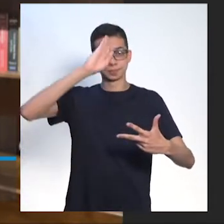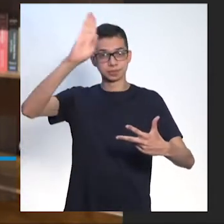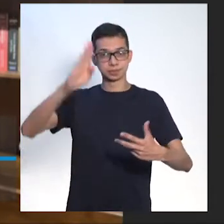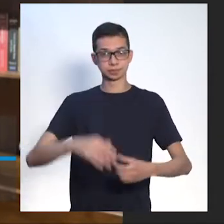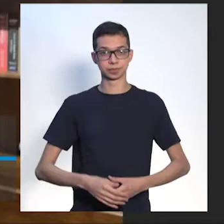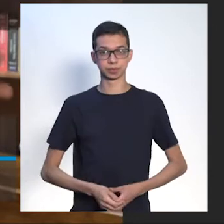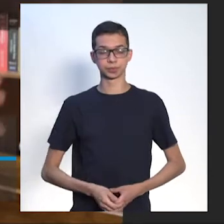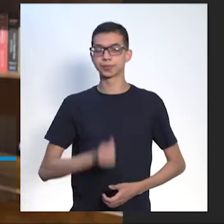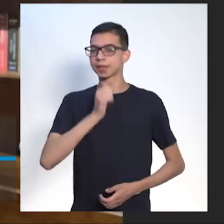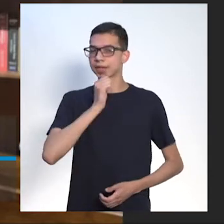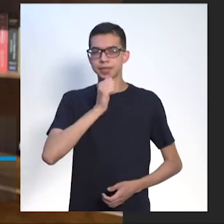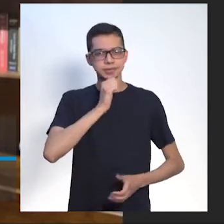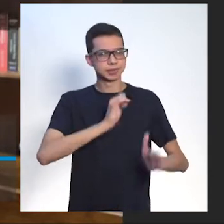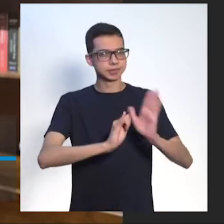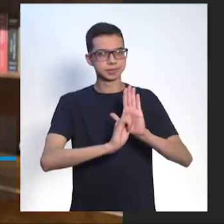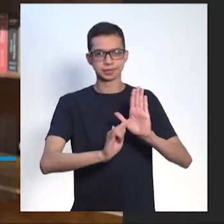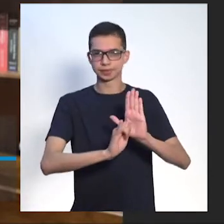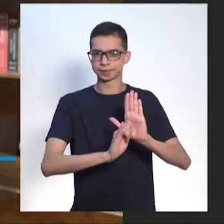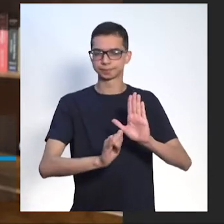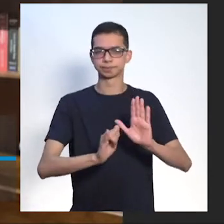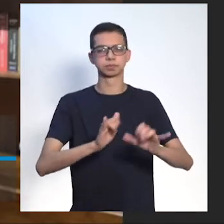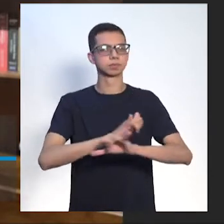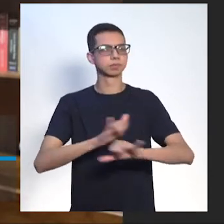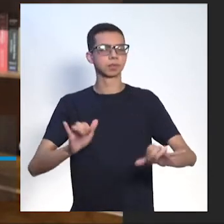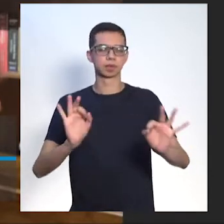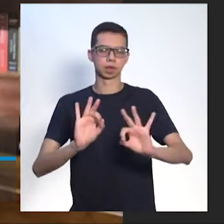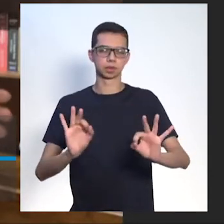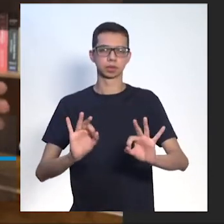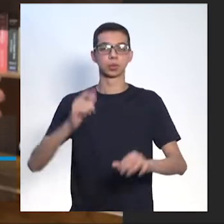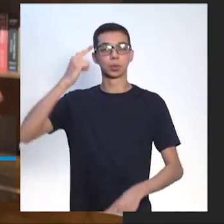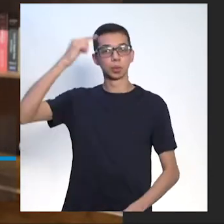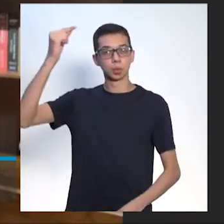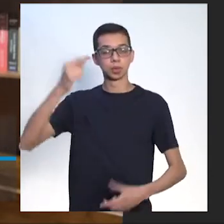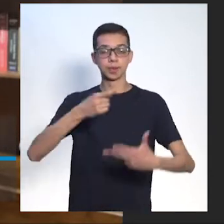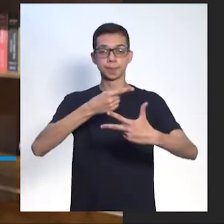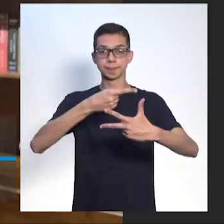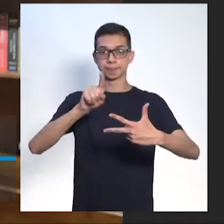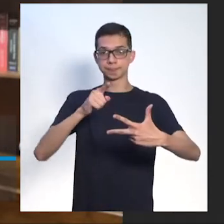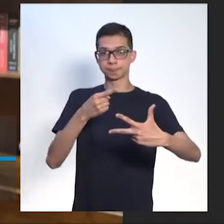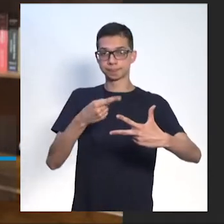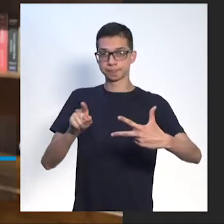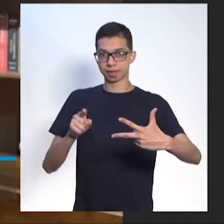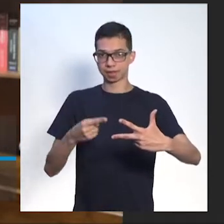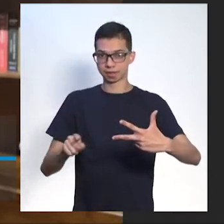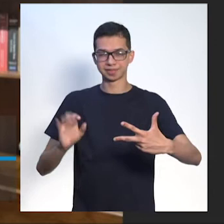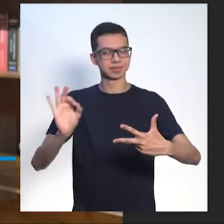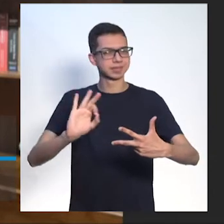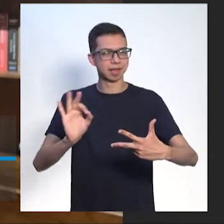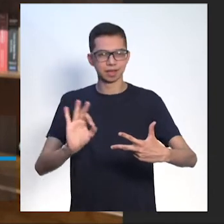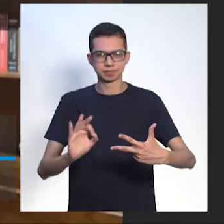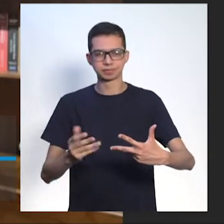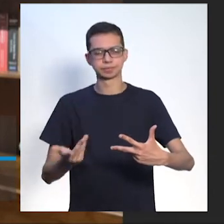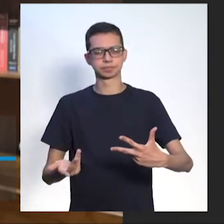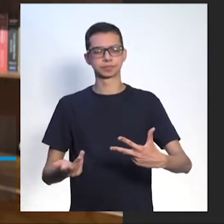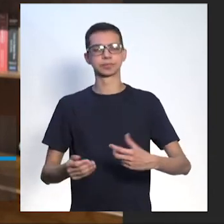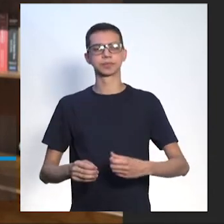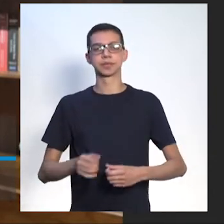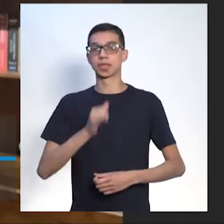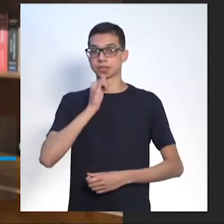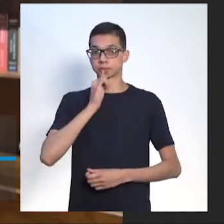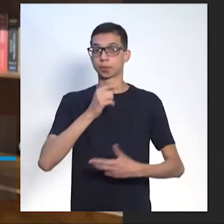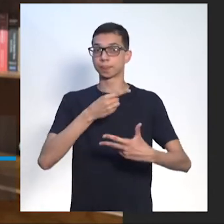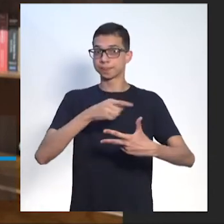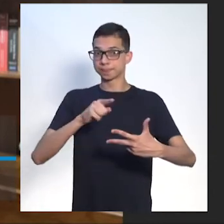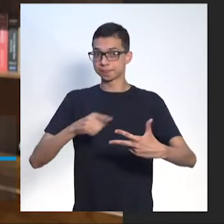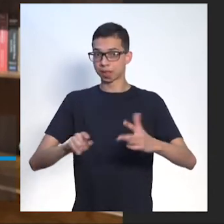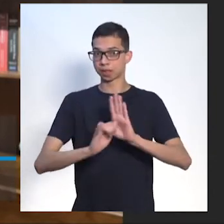pelas entidades responsáveis, que são as universidades e o MEC, na realidade, quando sai o MEC, saem as faculdades